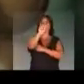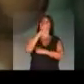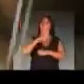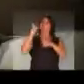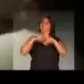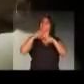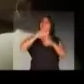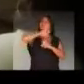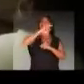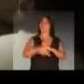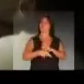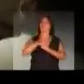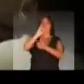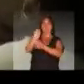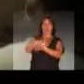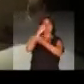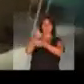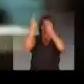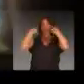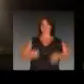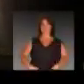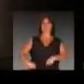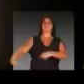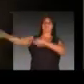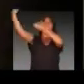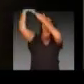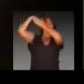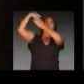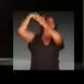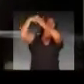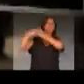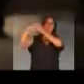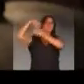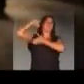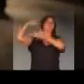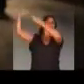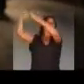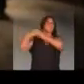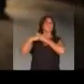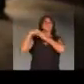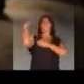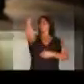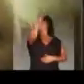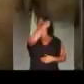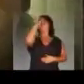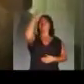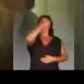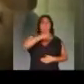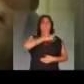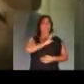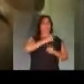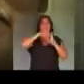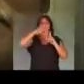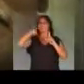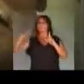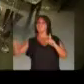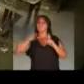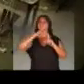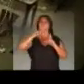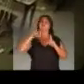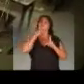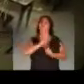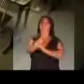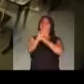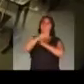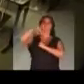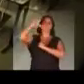física, neurosensorial e auditiva, exames de eletroencefalograma, eletrocardiograma e concessão de órteses e próteses. Em